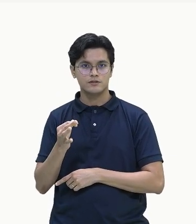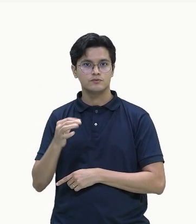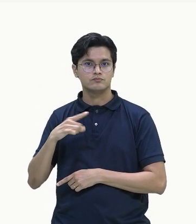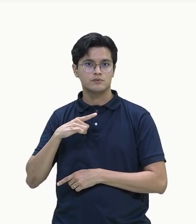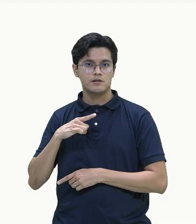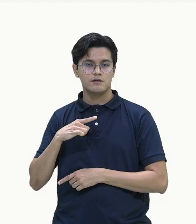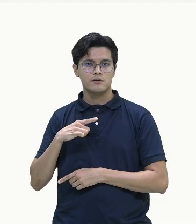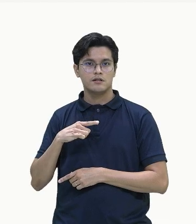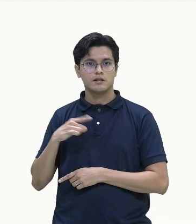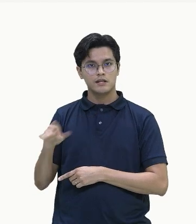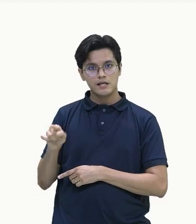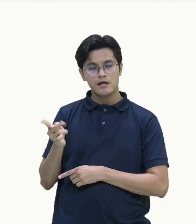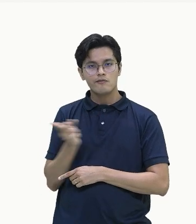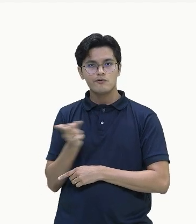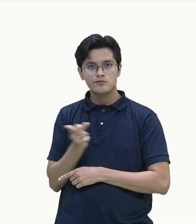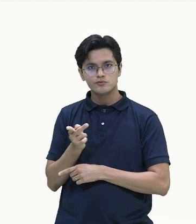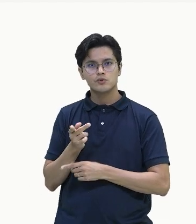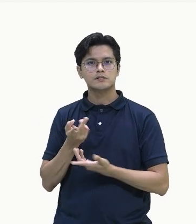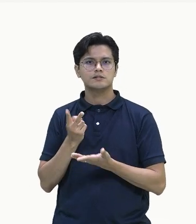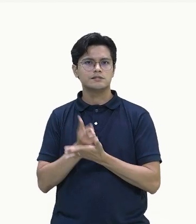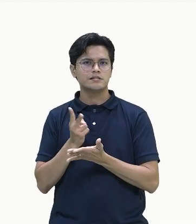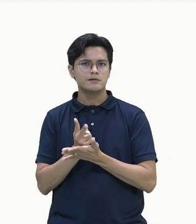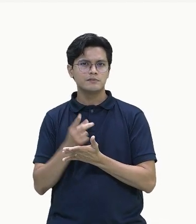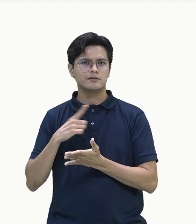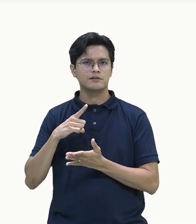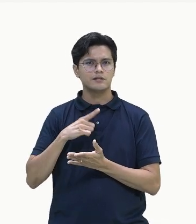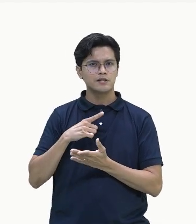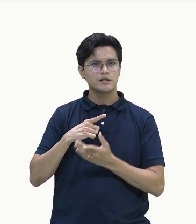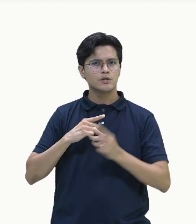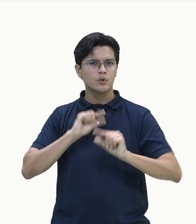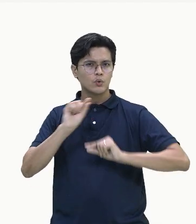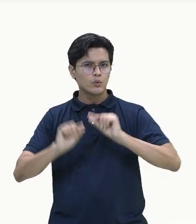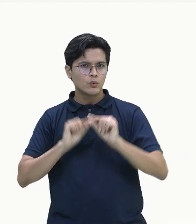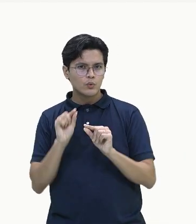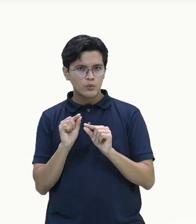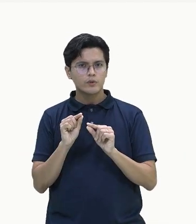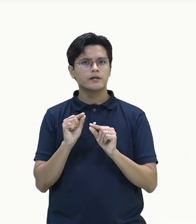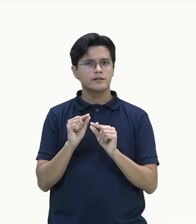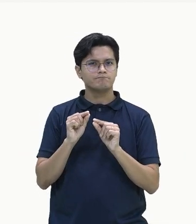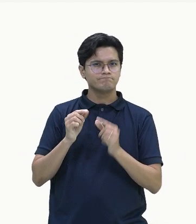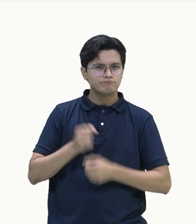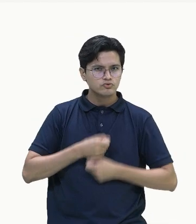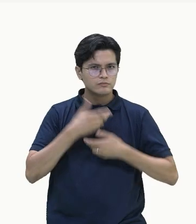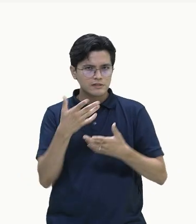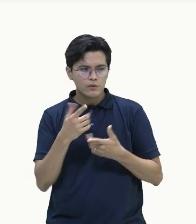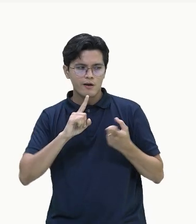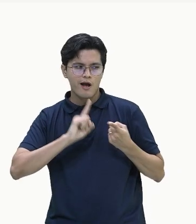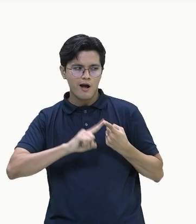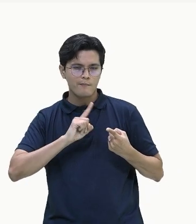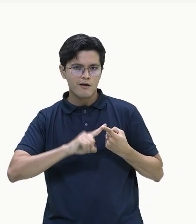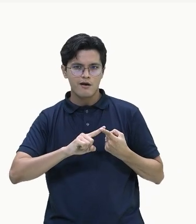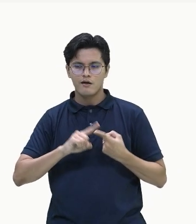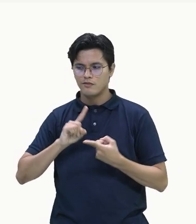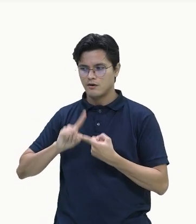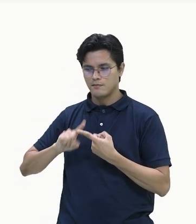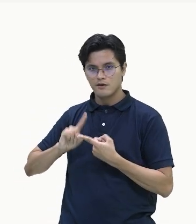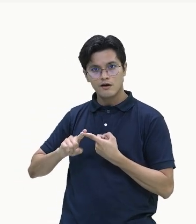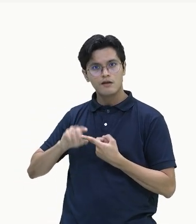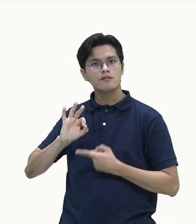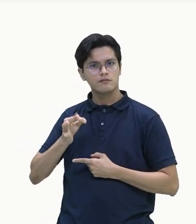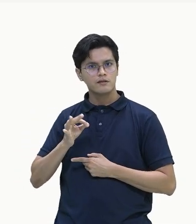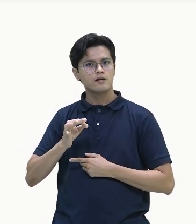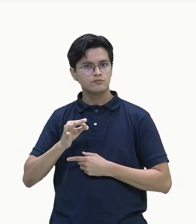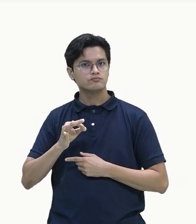tão poderosa quanto a sua, né? Então era mais ou menos nessa pegada que as coisas aconteciam entre Estados Unidos e União